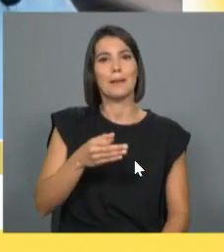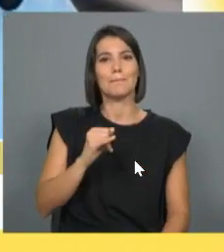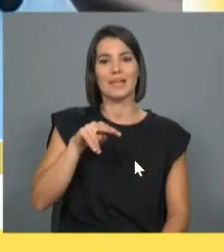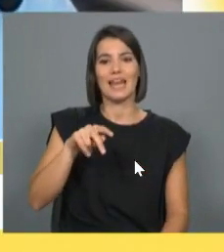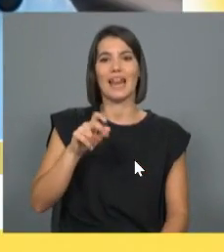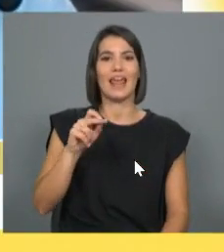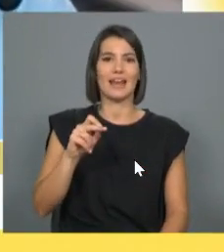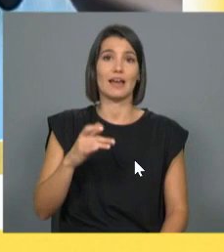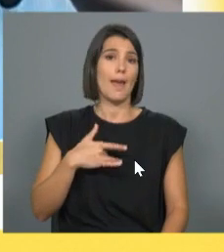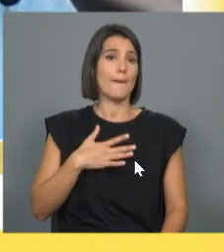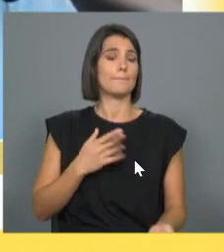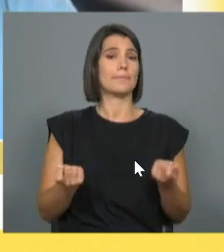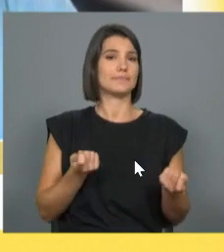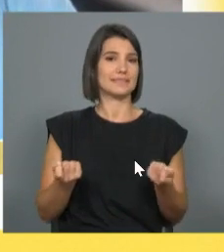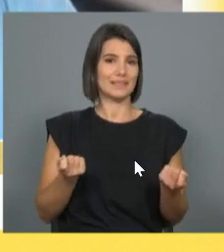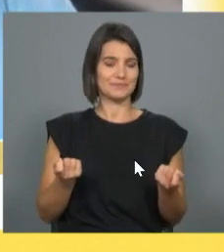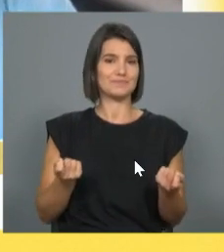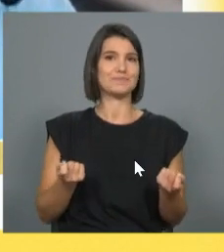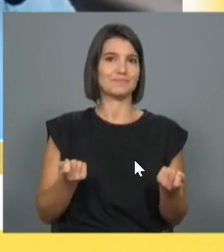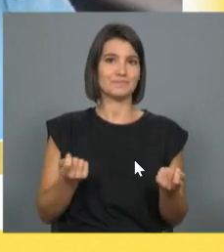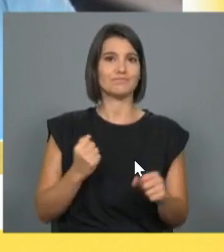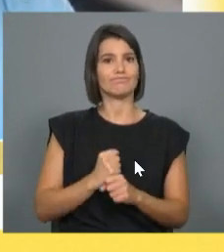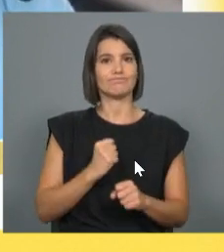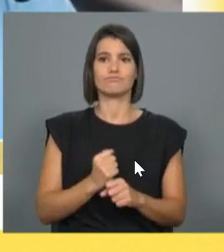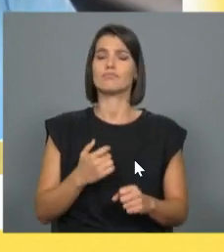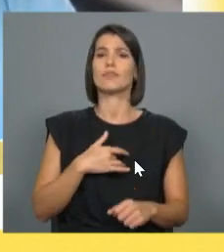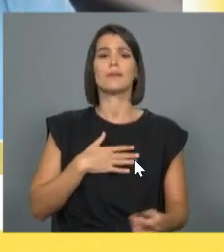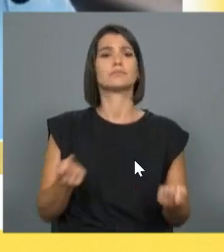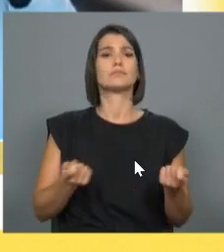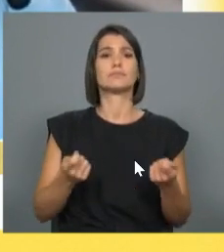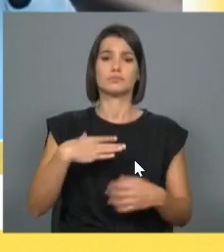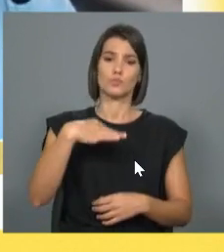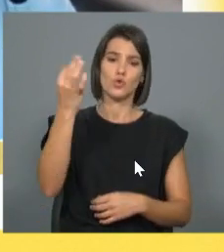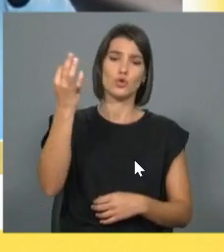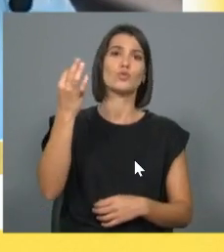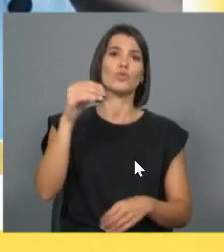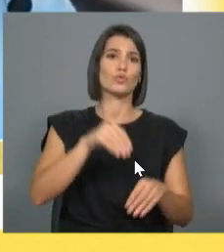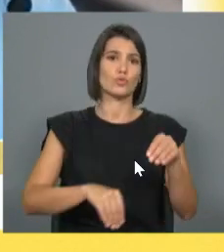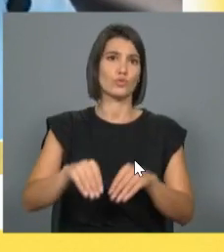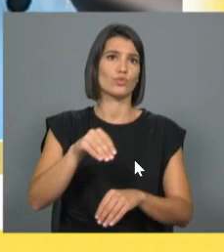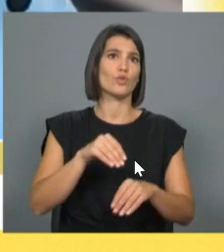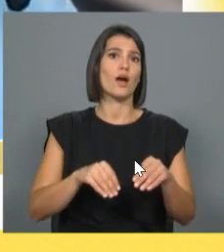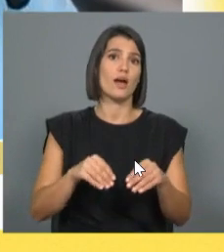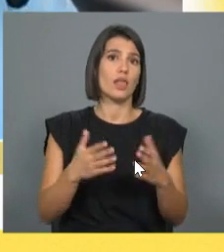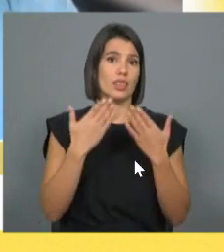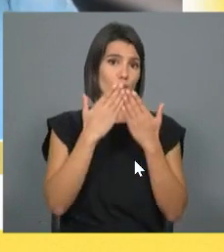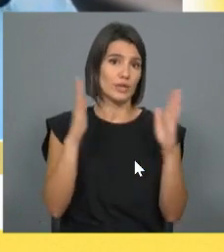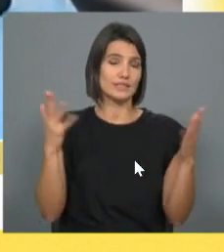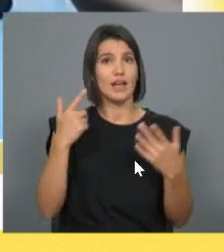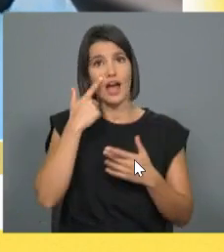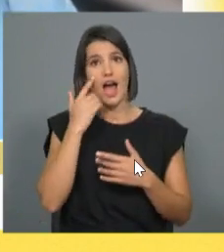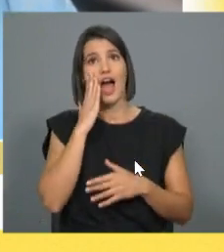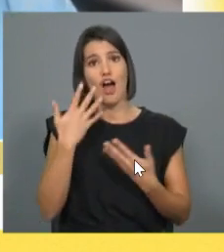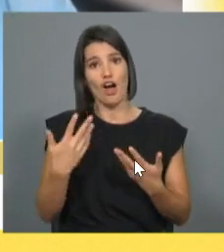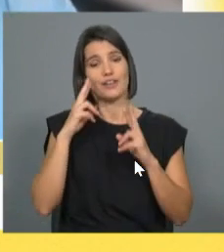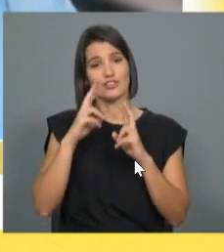empresário. É um homem que fez a sua carreira como empresário, mas foi eleito democraticamente. O Chile é que está a ser investigado nesta altura. Sim,